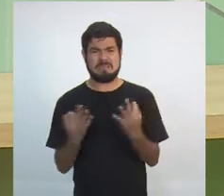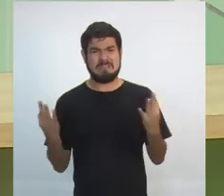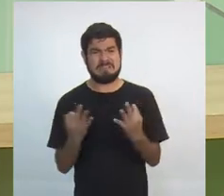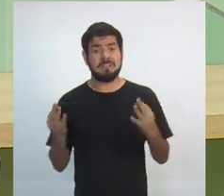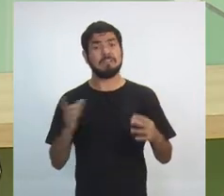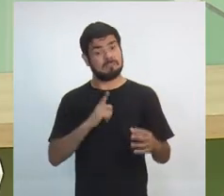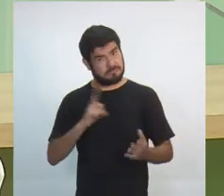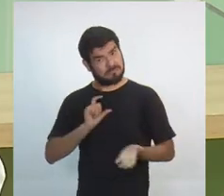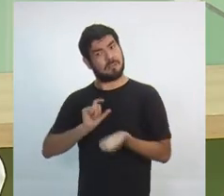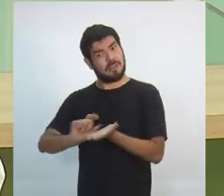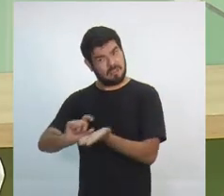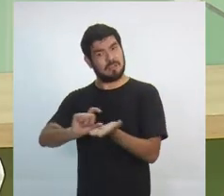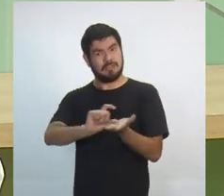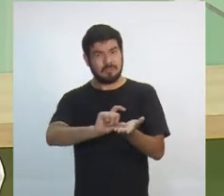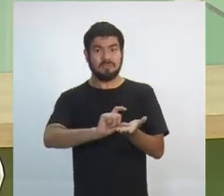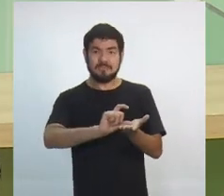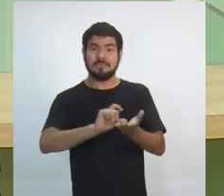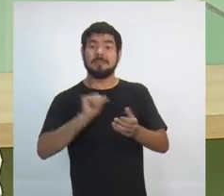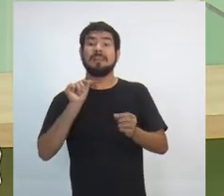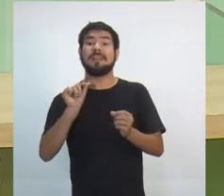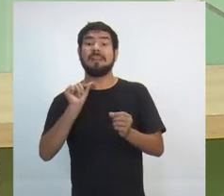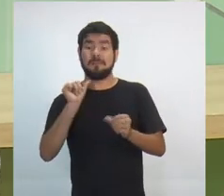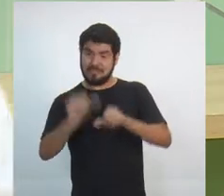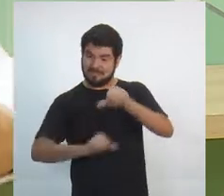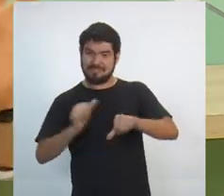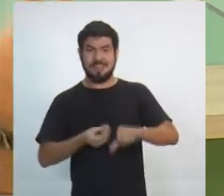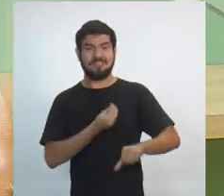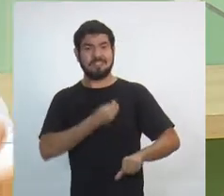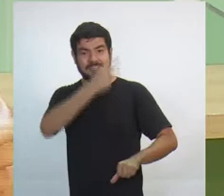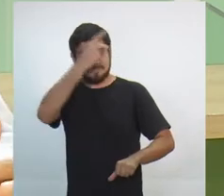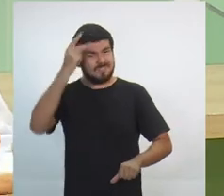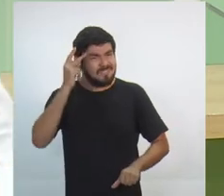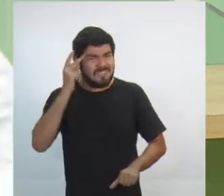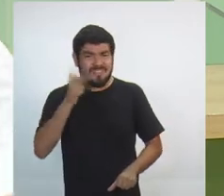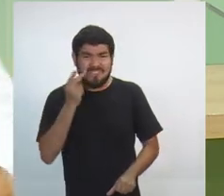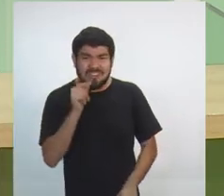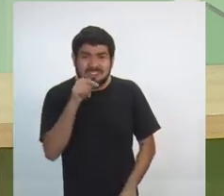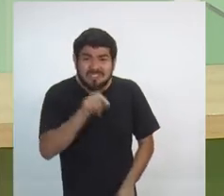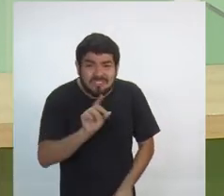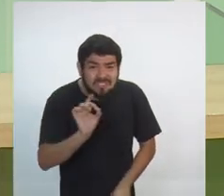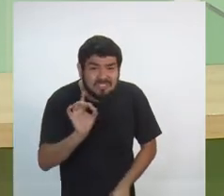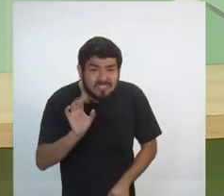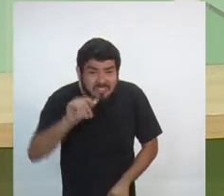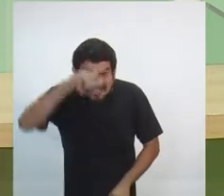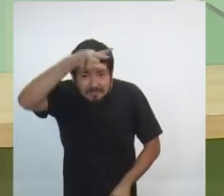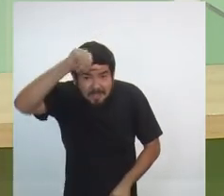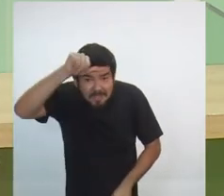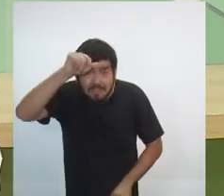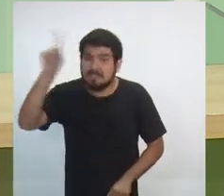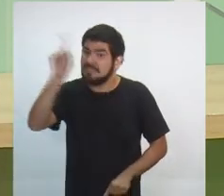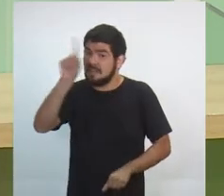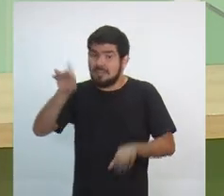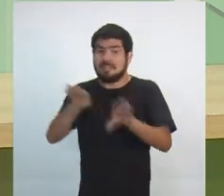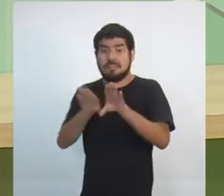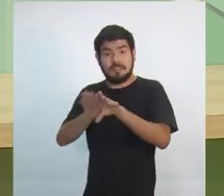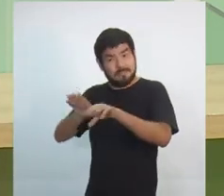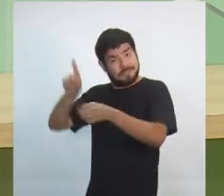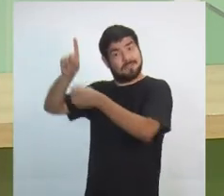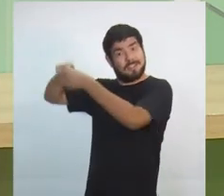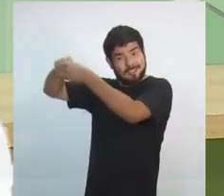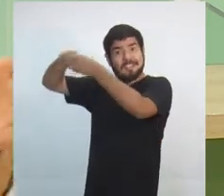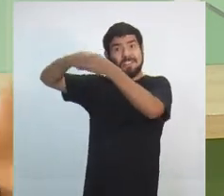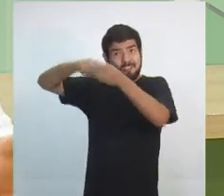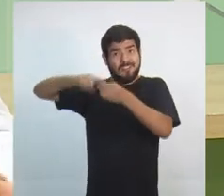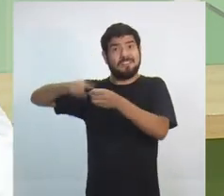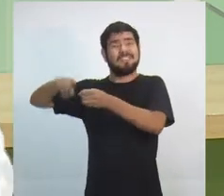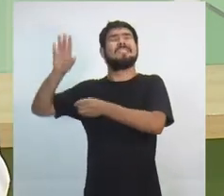suficientes para mudar a vida das pessoas. Nós estamos falando não somente da capital, mas também no interior. Assim como fizemos